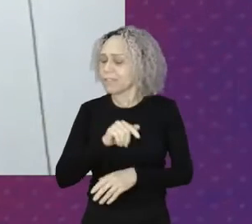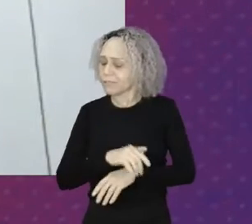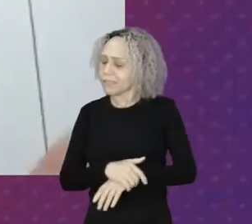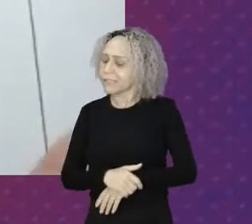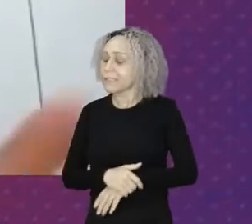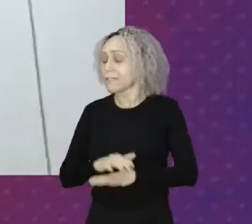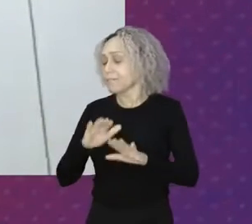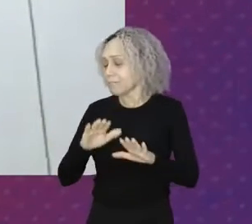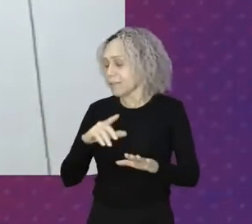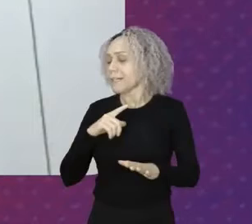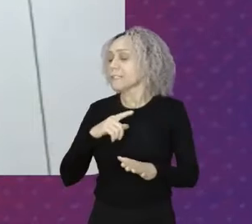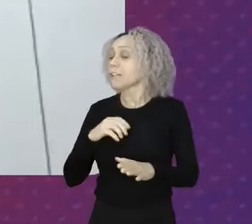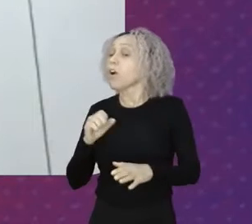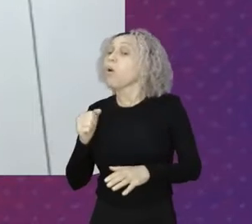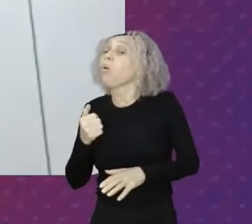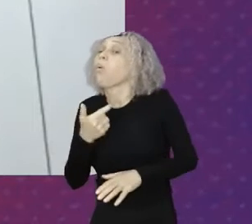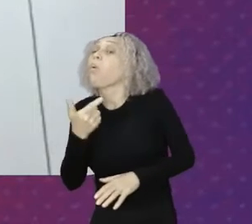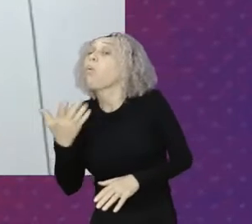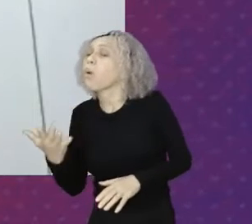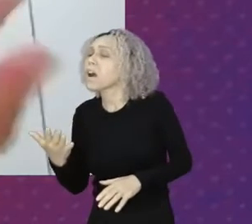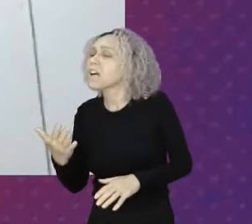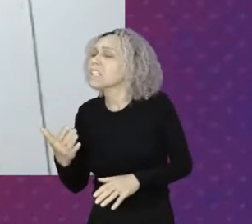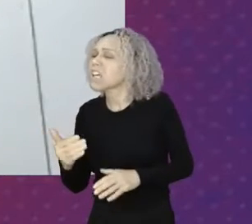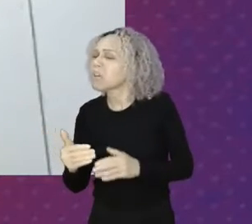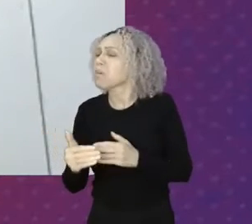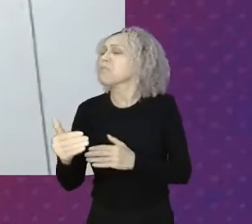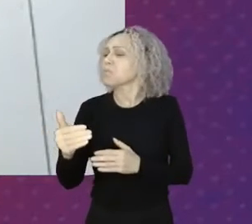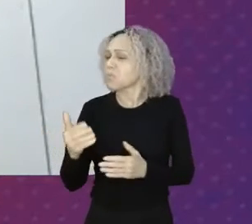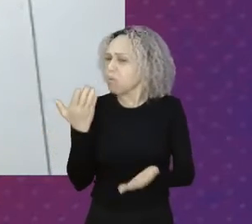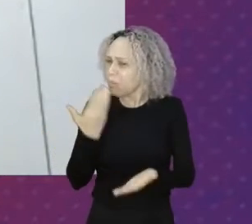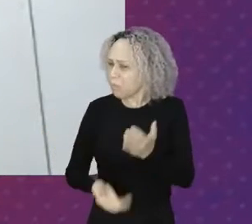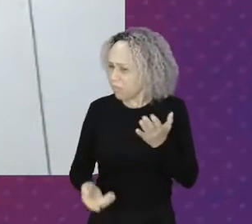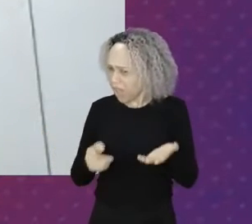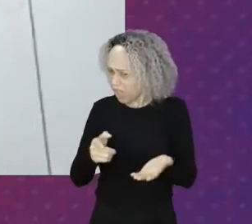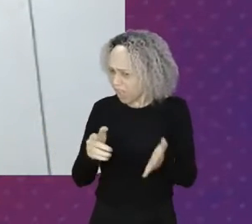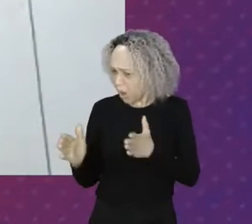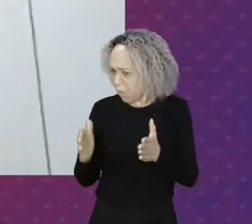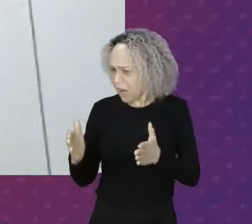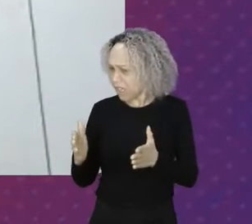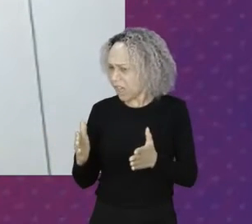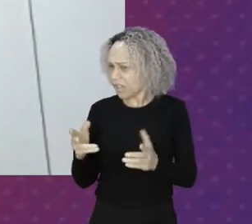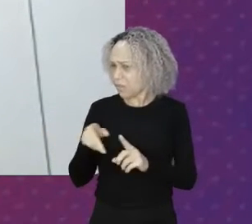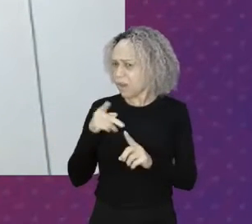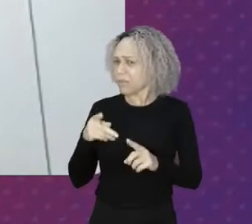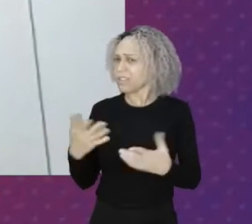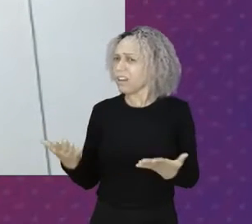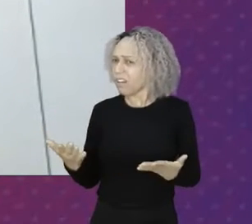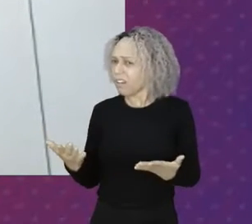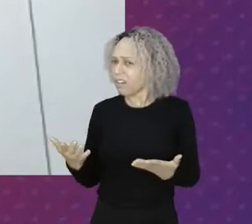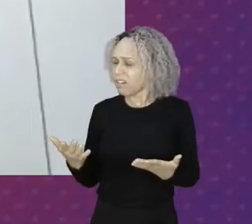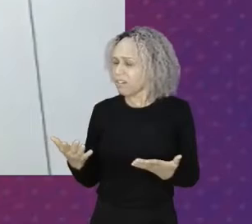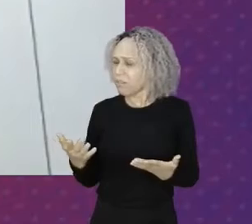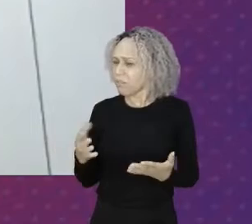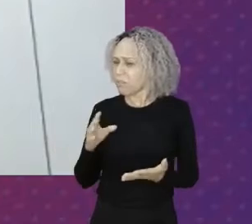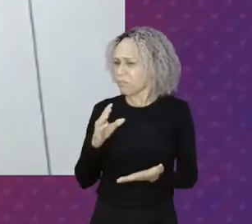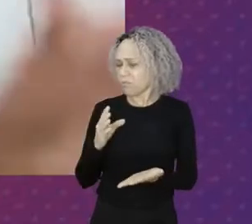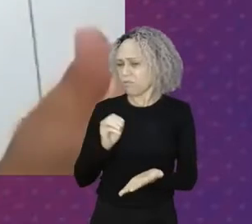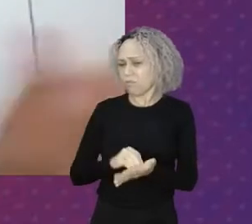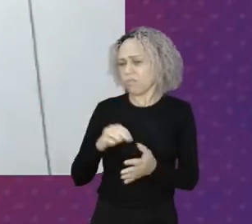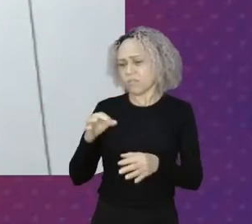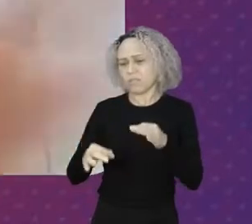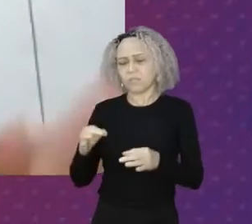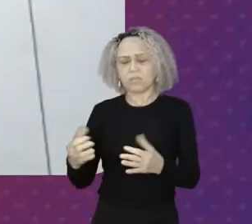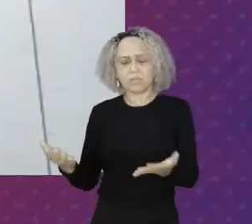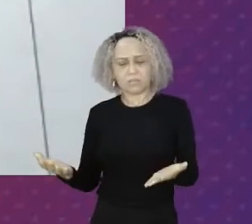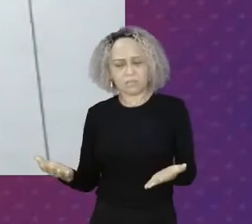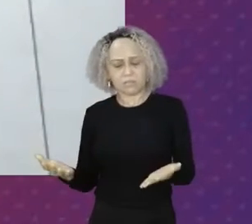o mandato, até que a gente tenha, de fato, a representação política que a gente quer para as mulheres no Brasil. Nós não queremos